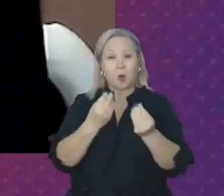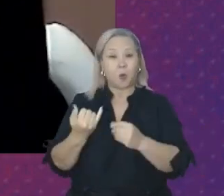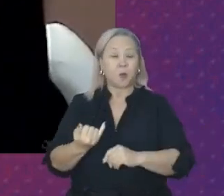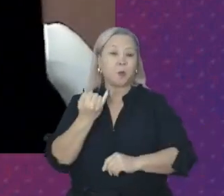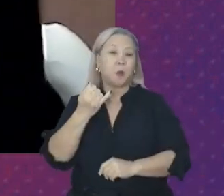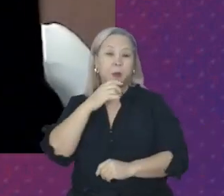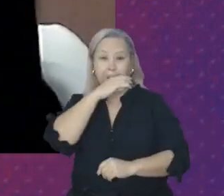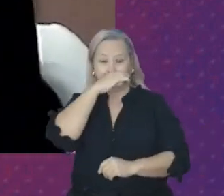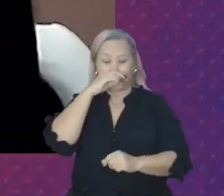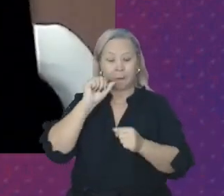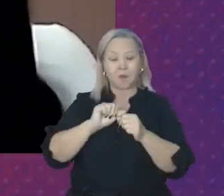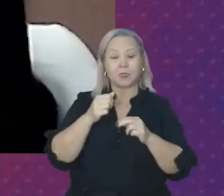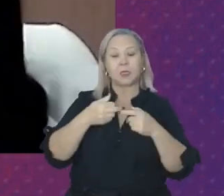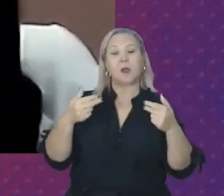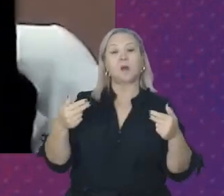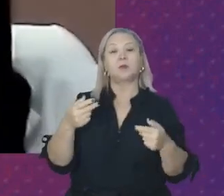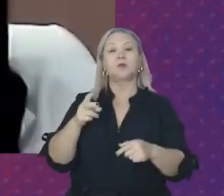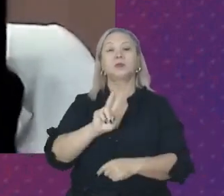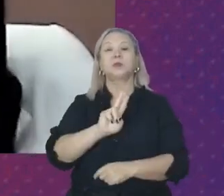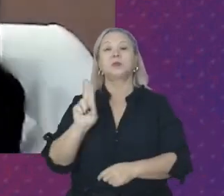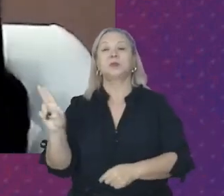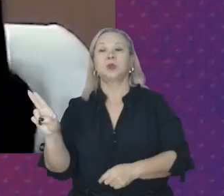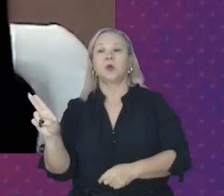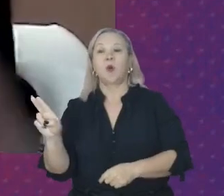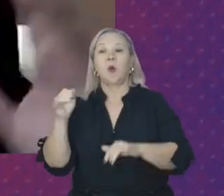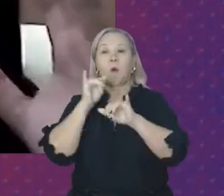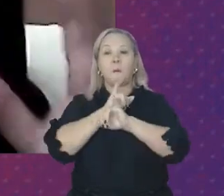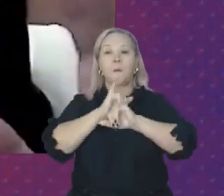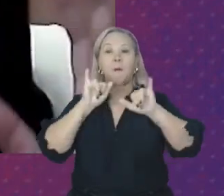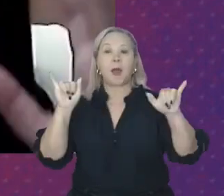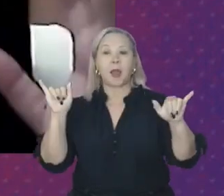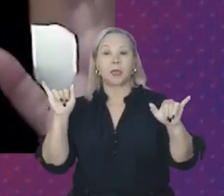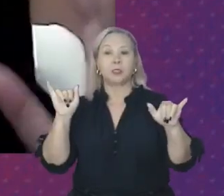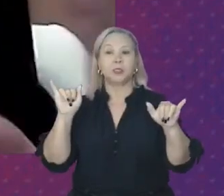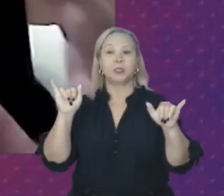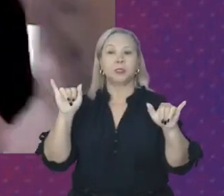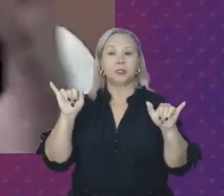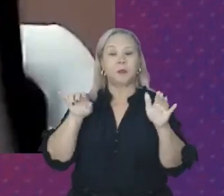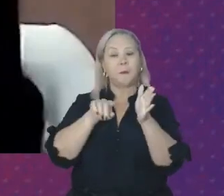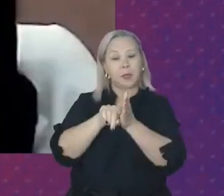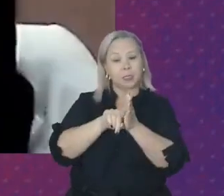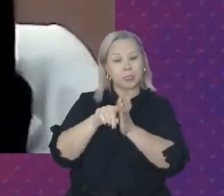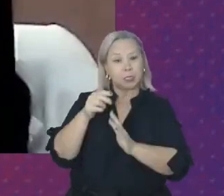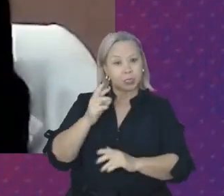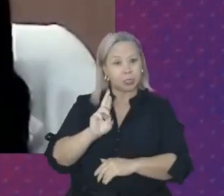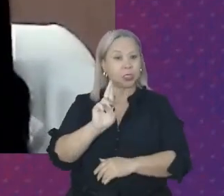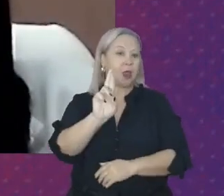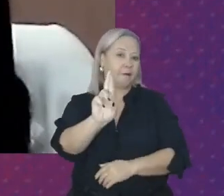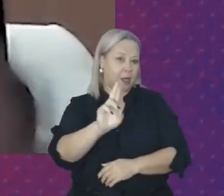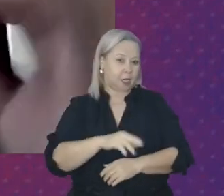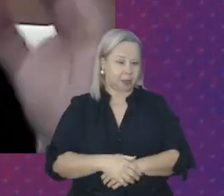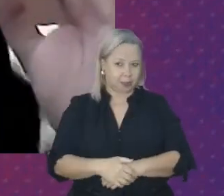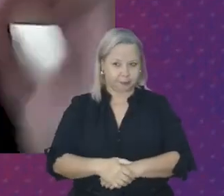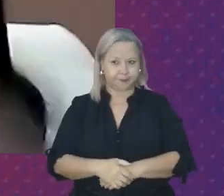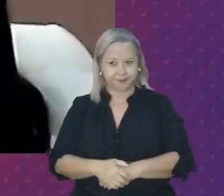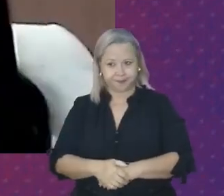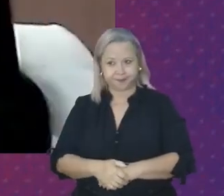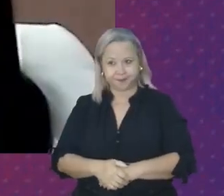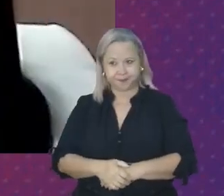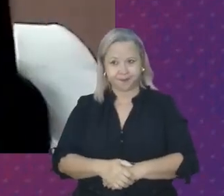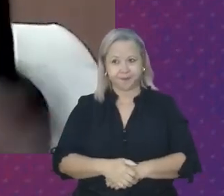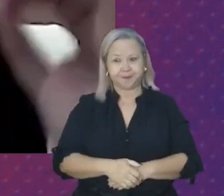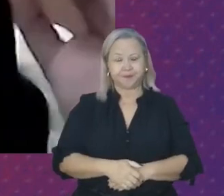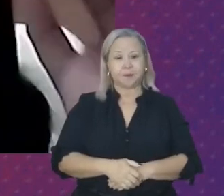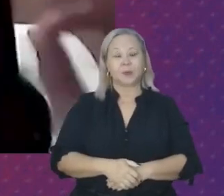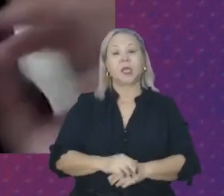importante fazer algo que a gente chama no marketing de benchmarking. Você vai fazer uma pesquisa de referências. Então, faz